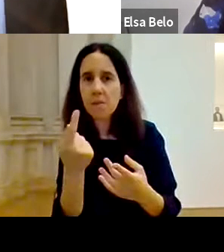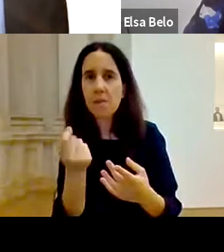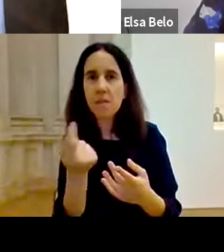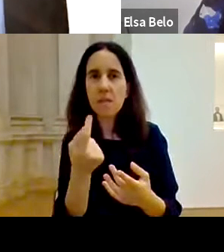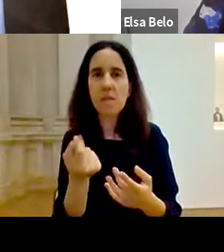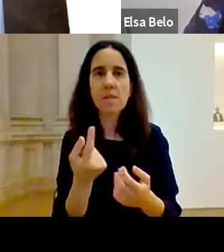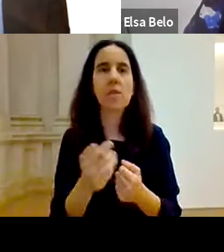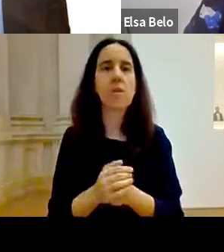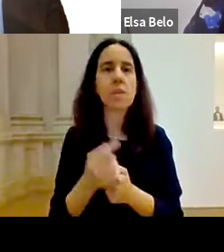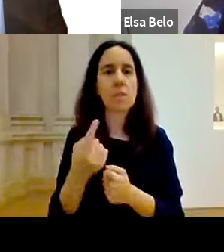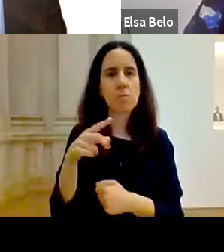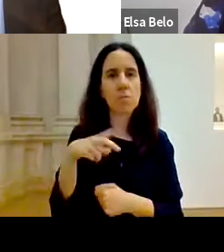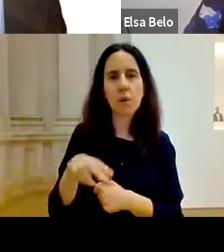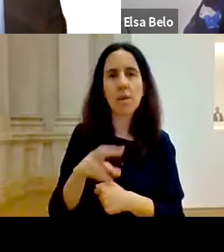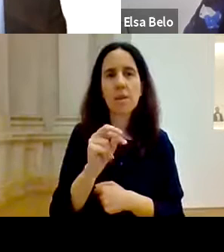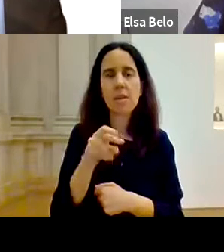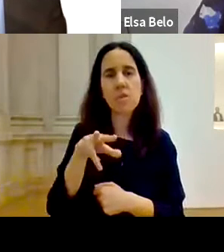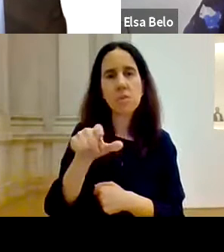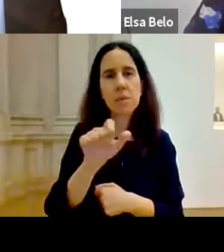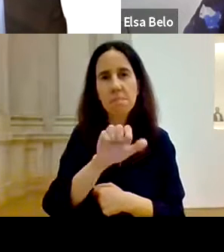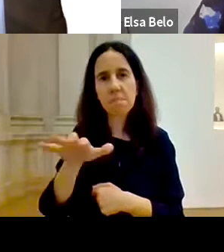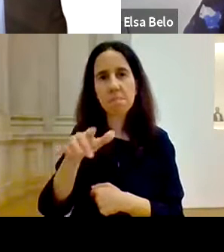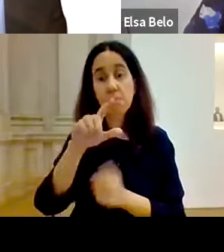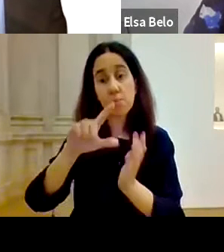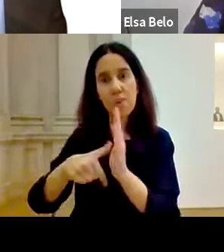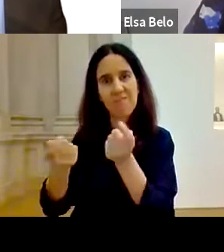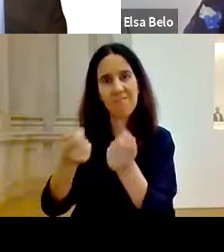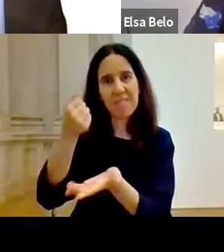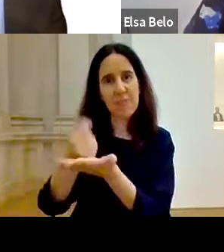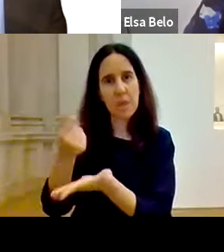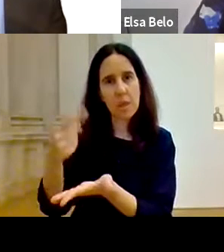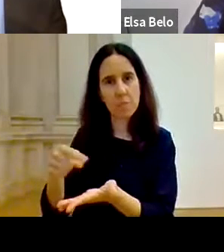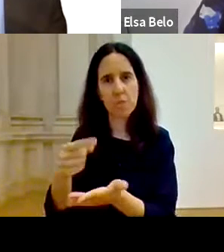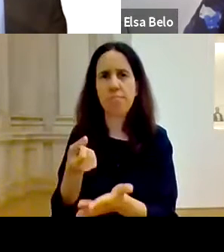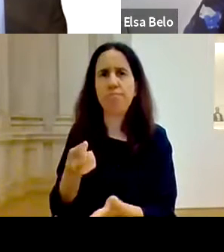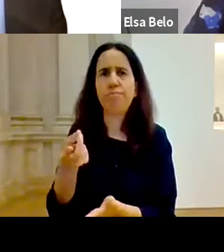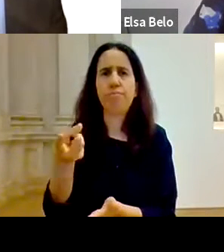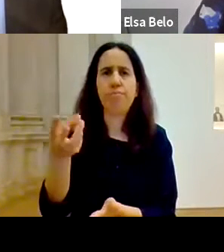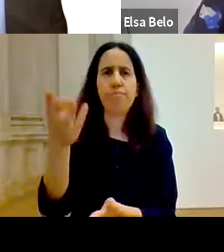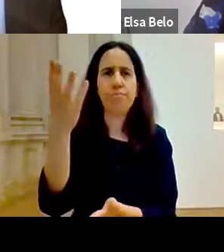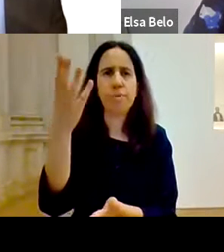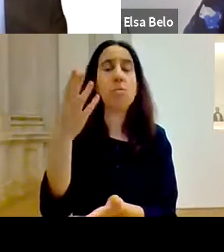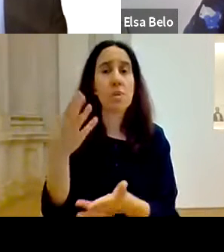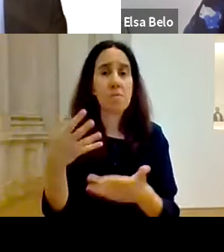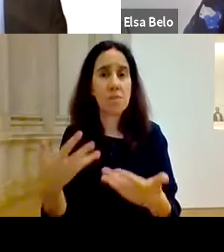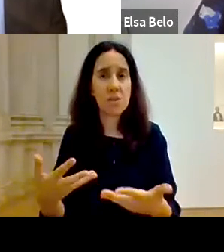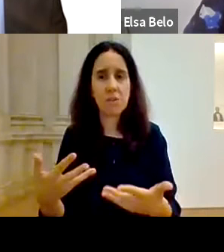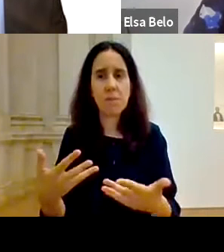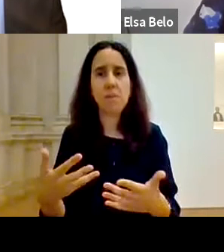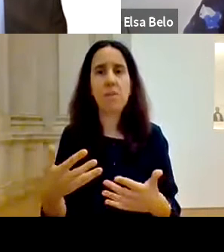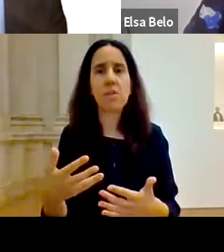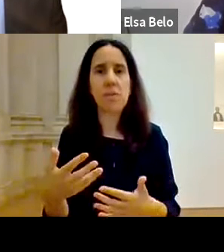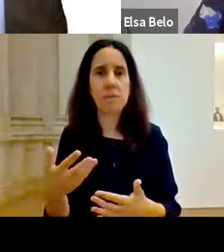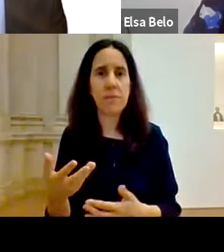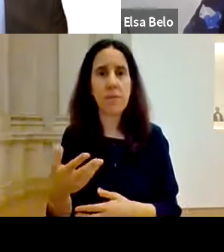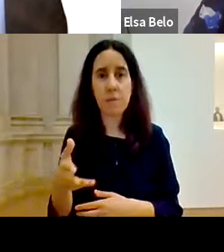cerca de 3.500 gestores de projetos certificados. É um número ínfimo, porque uma estimativa que fizemos há cerca de 3